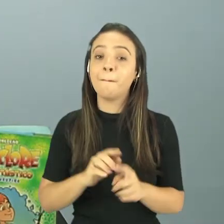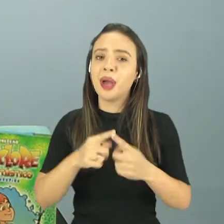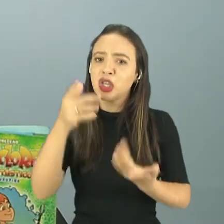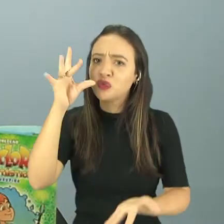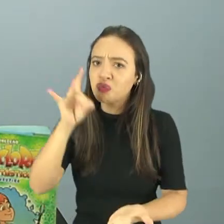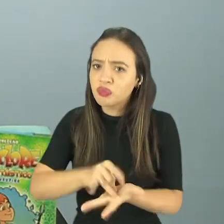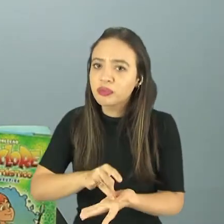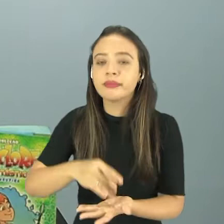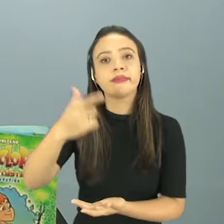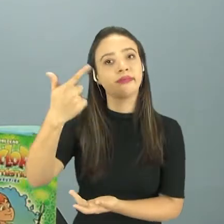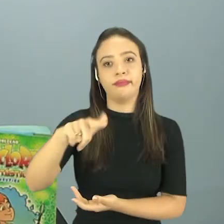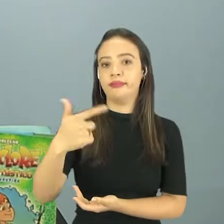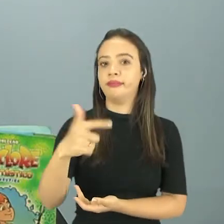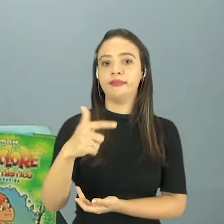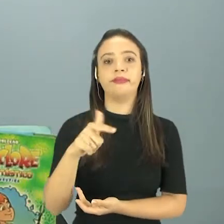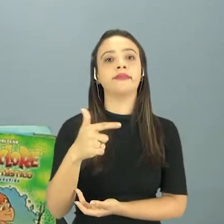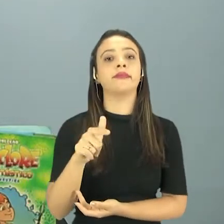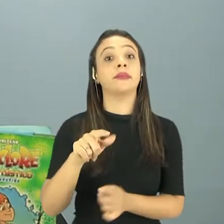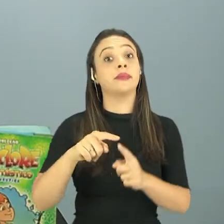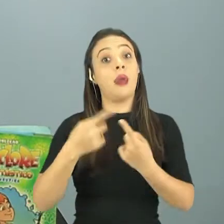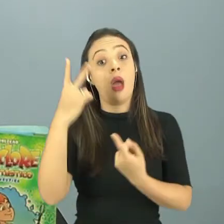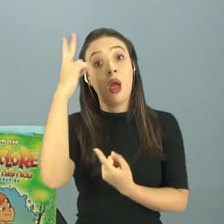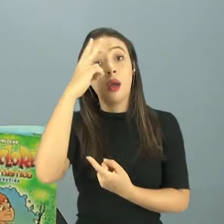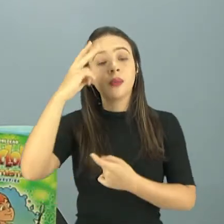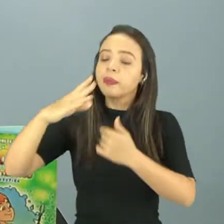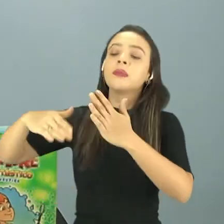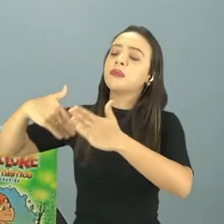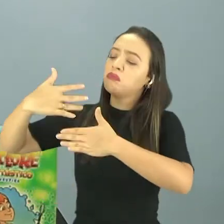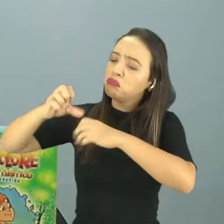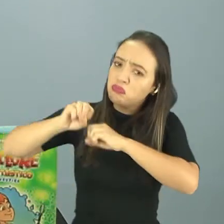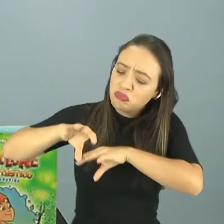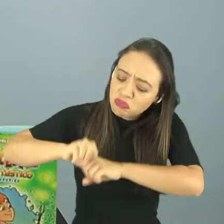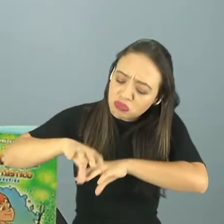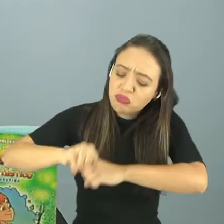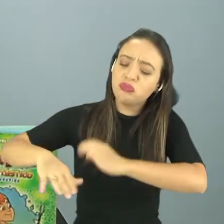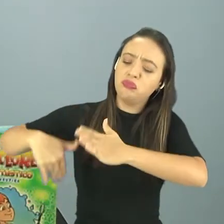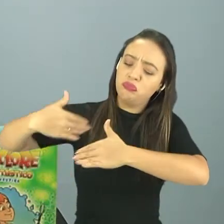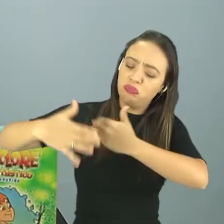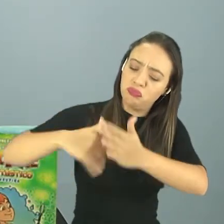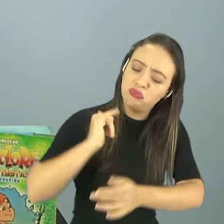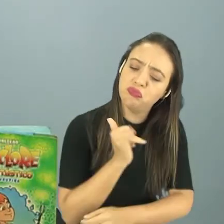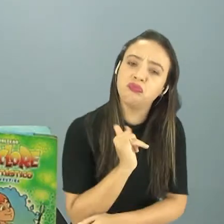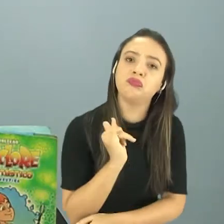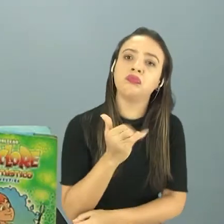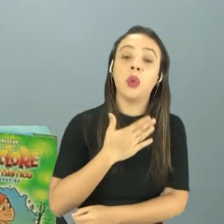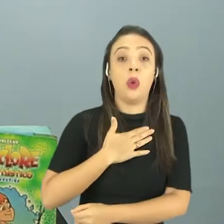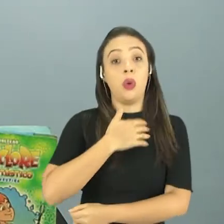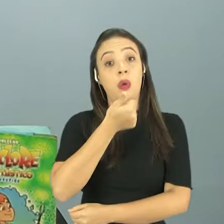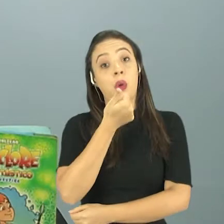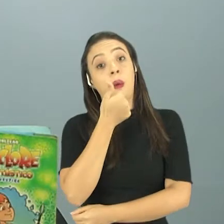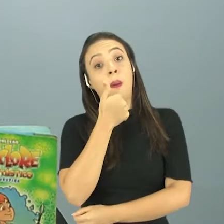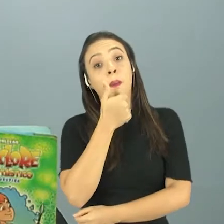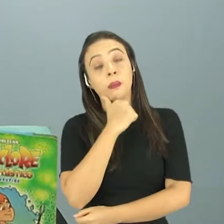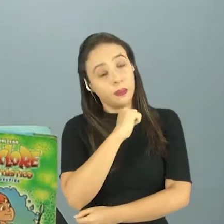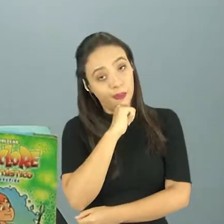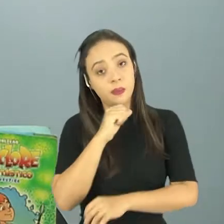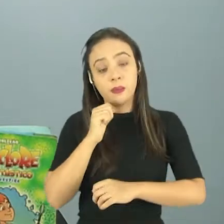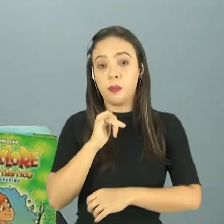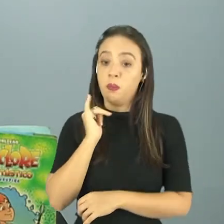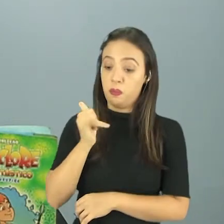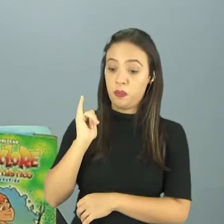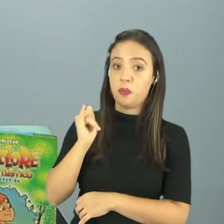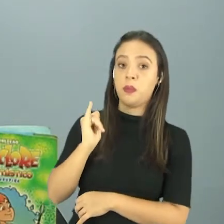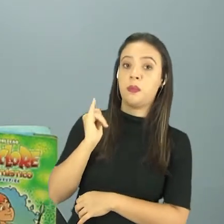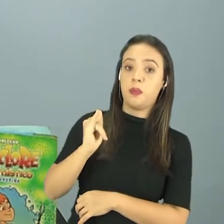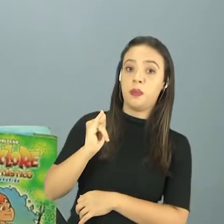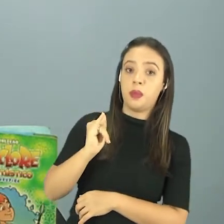não existe. Então, mas essas histórias são passadas de geração em geração. Por exemplo, meus pais me contam de uma forma, talvez eu já conte para meus